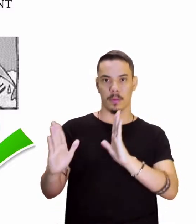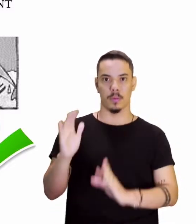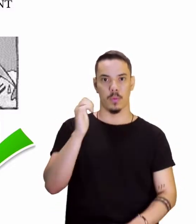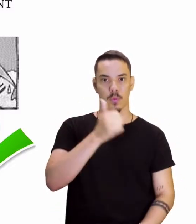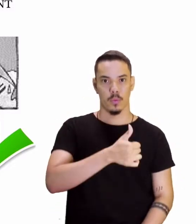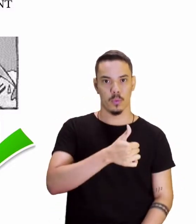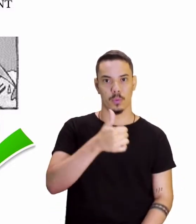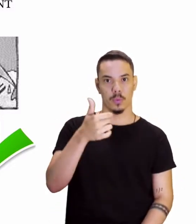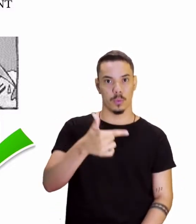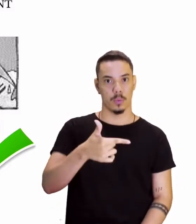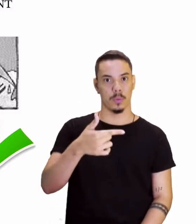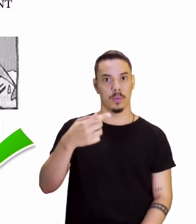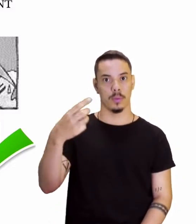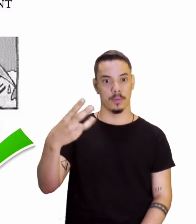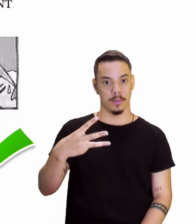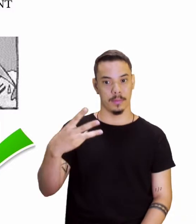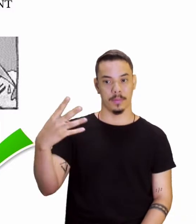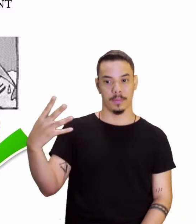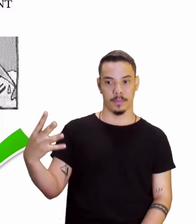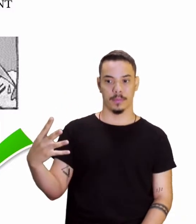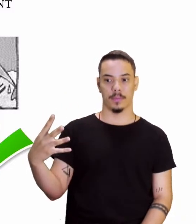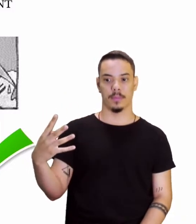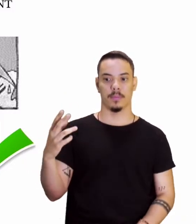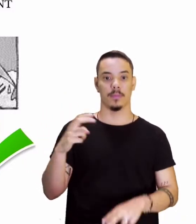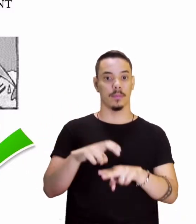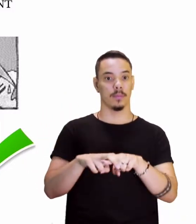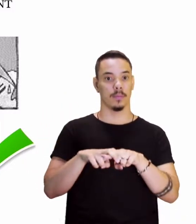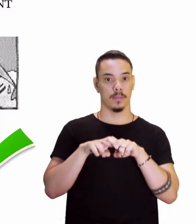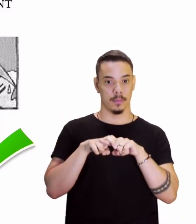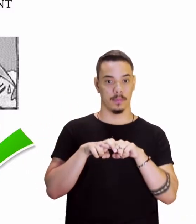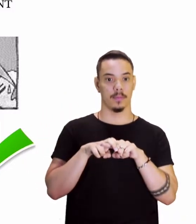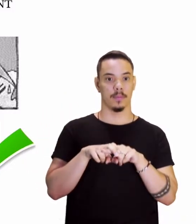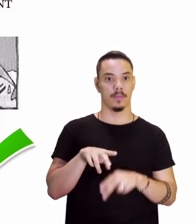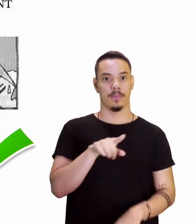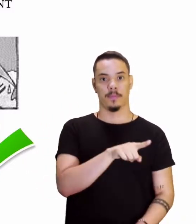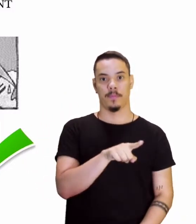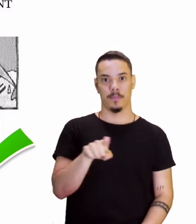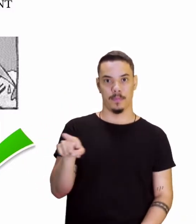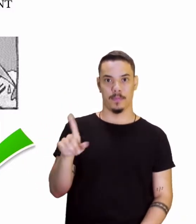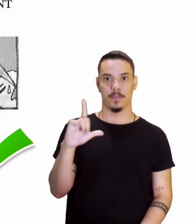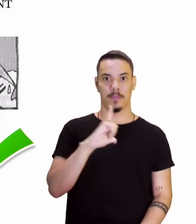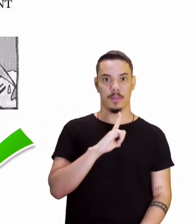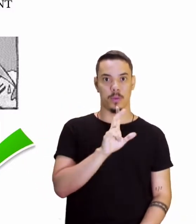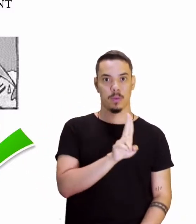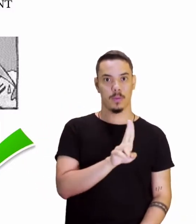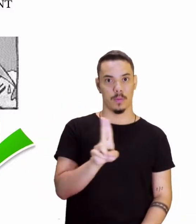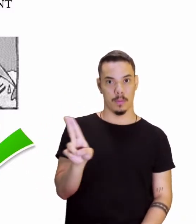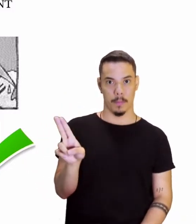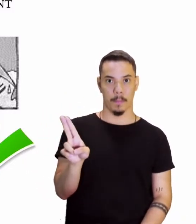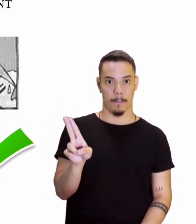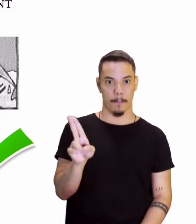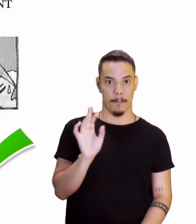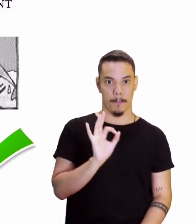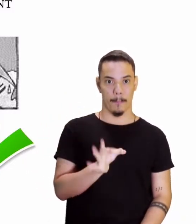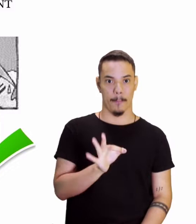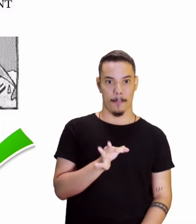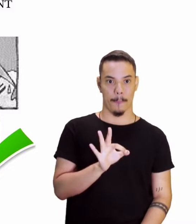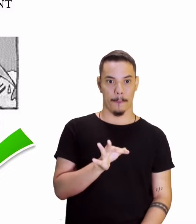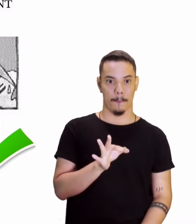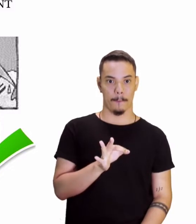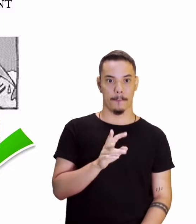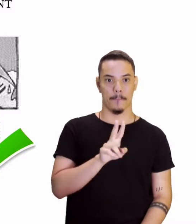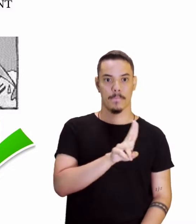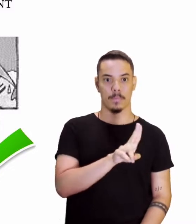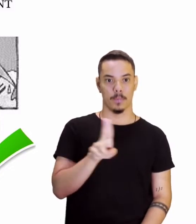3 e o 4. Então, aqui você tem um nome. Olha só, o